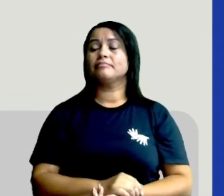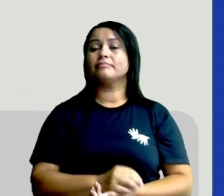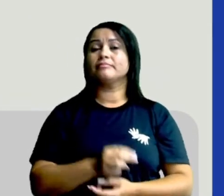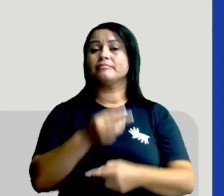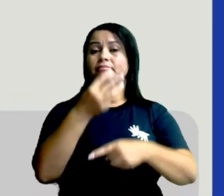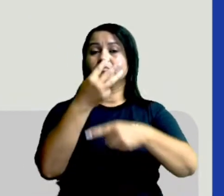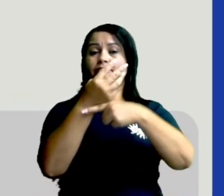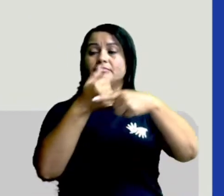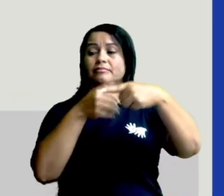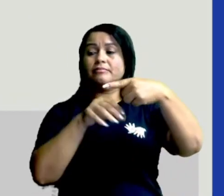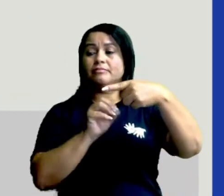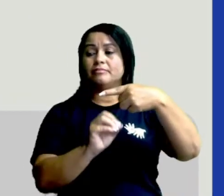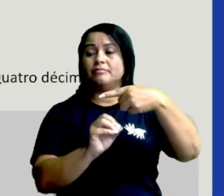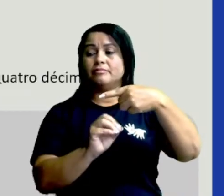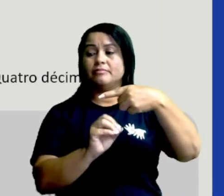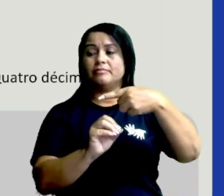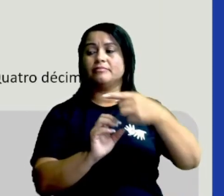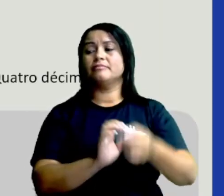3 décimos.